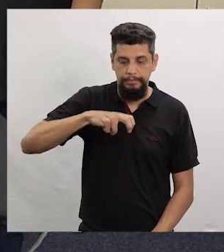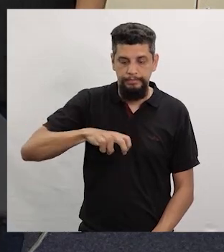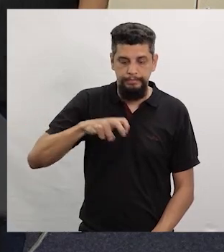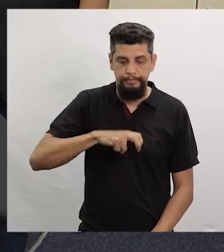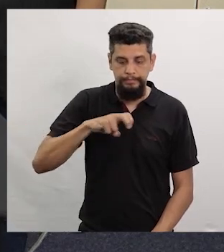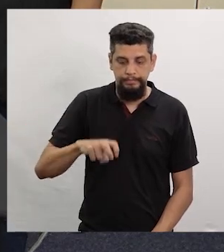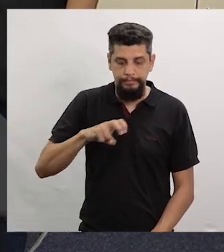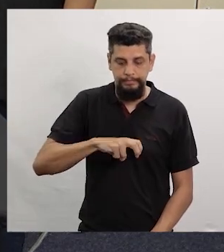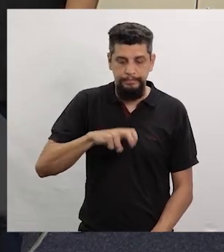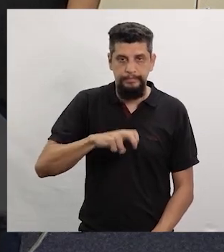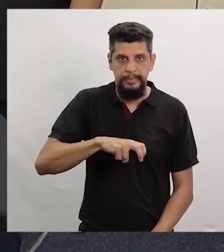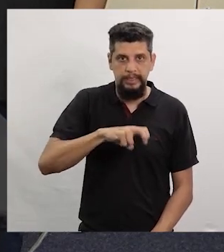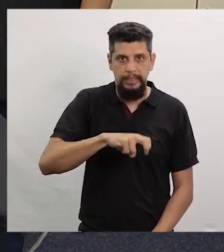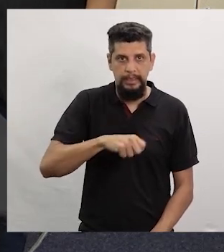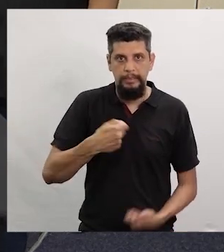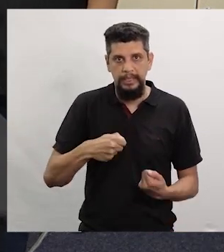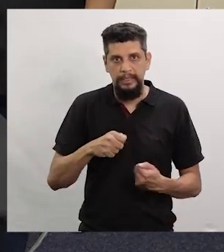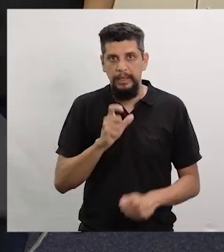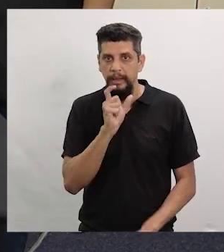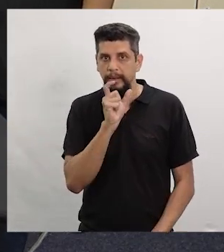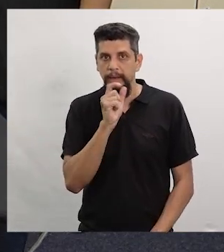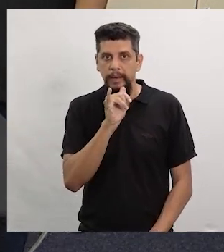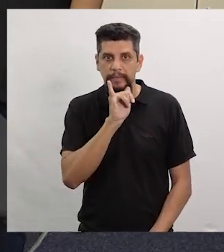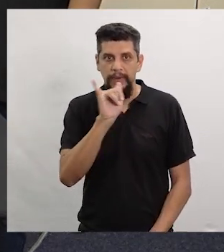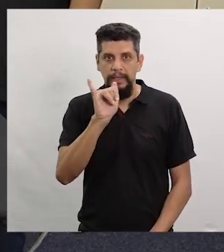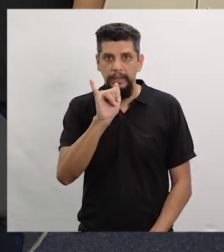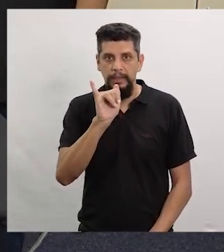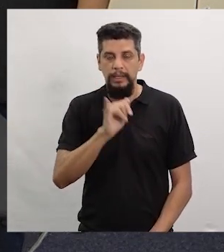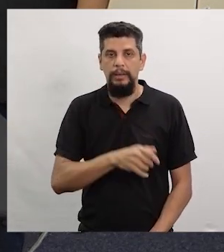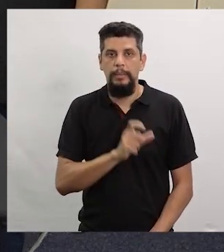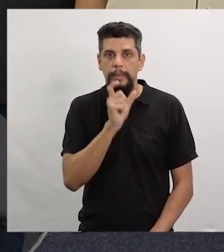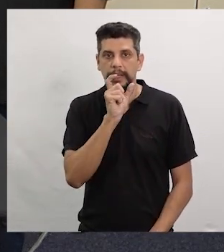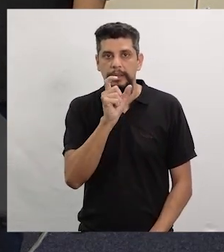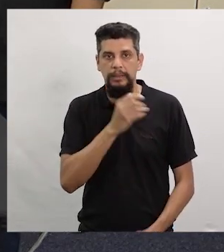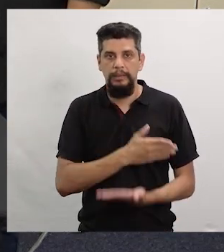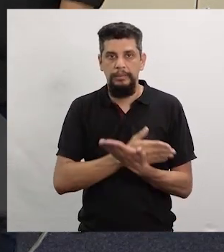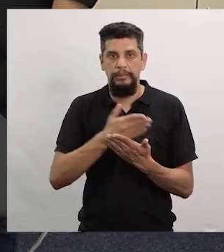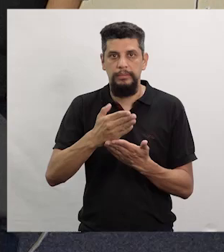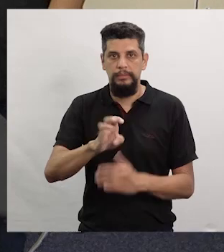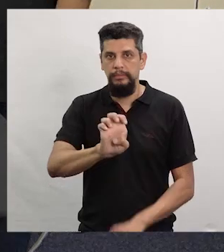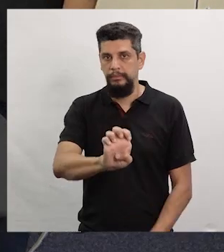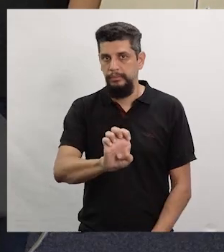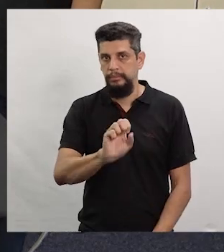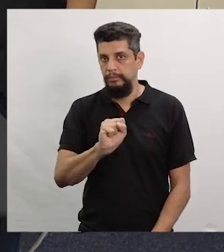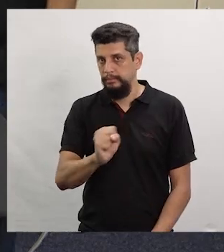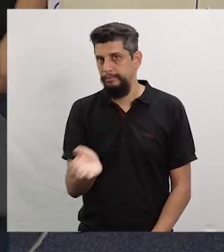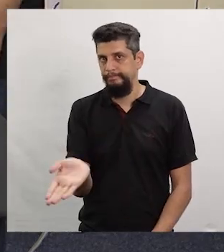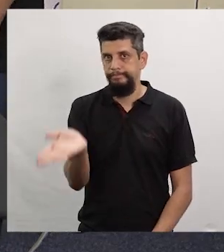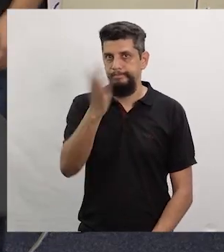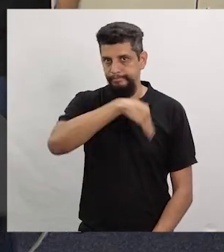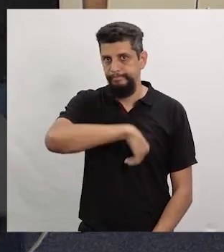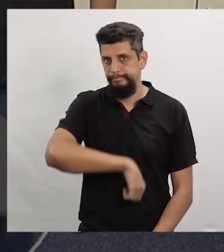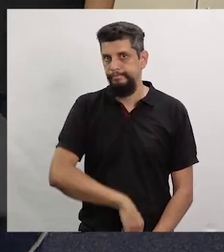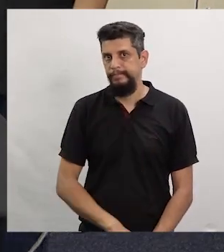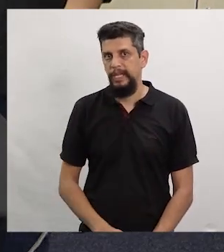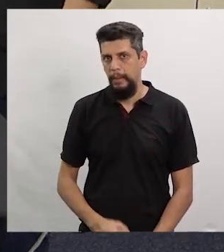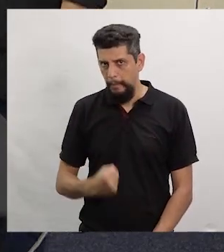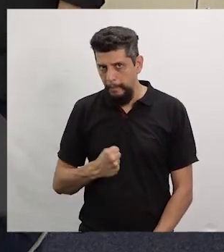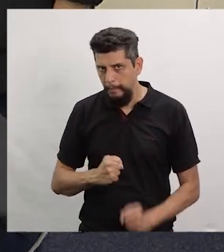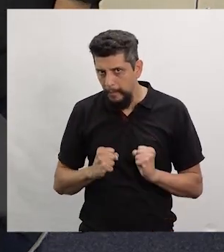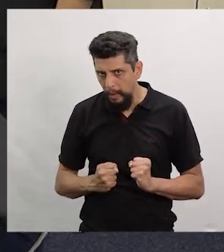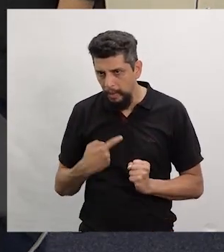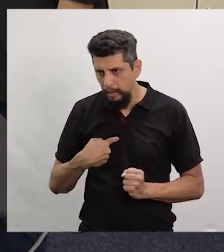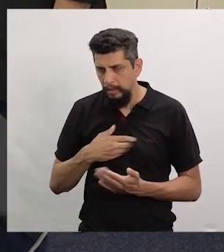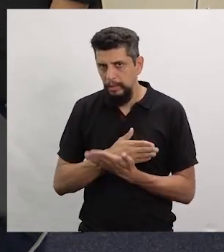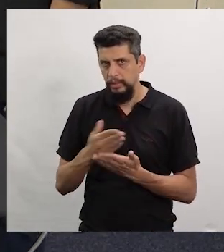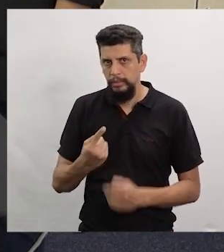que sair no dado nós temos que falar uma palavra que comece com s isso mesmo aham vamos lá vamos lá então Posso